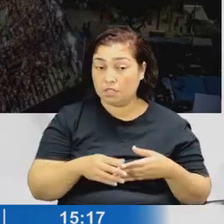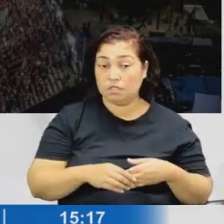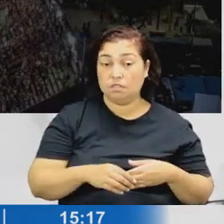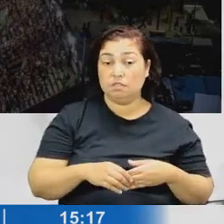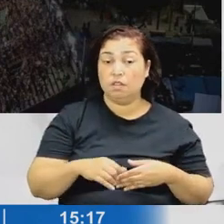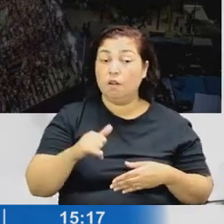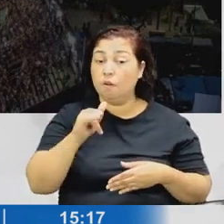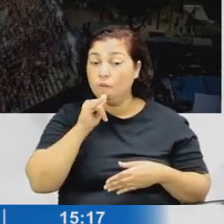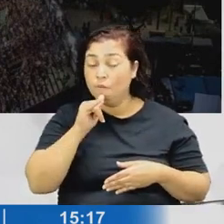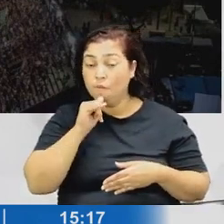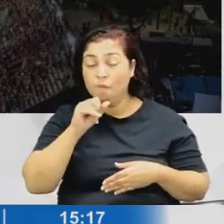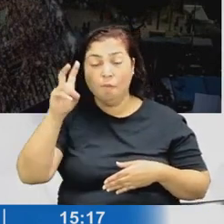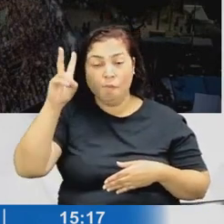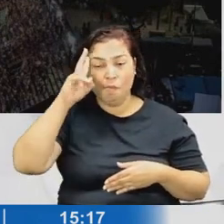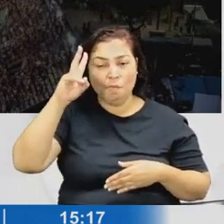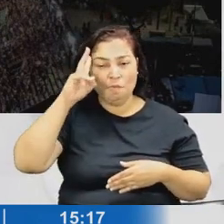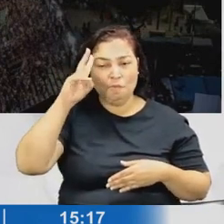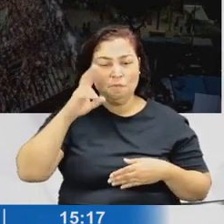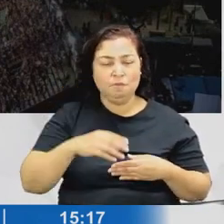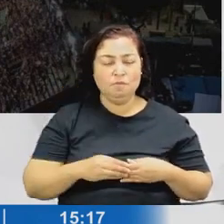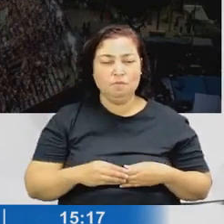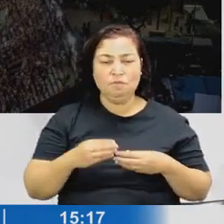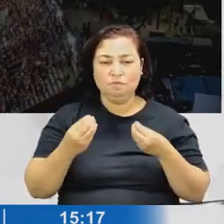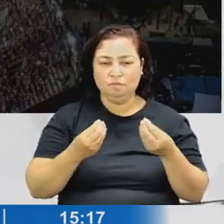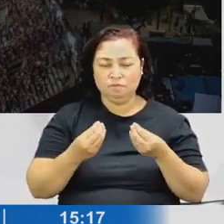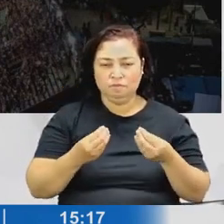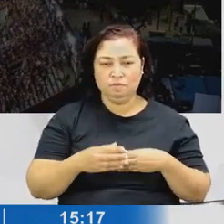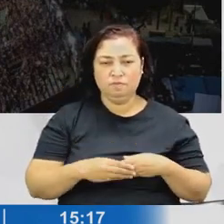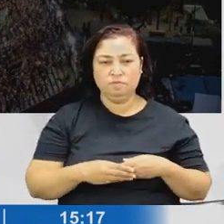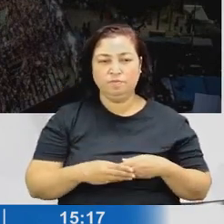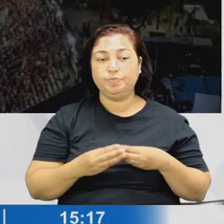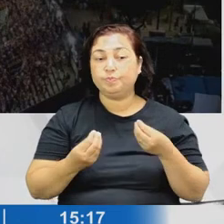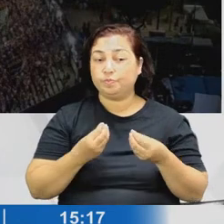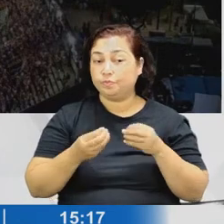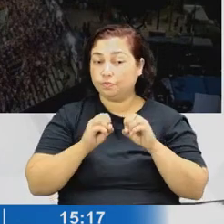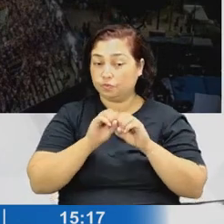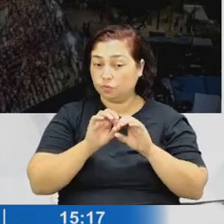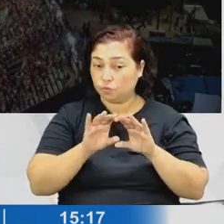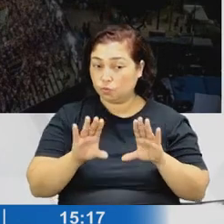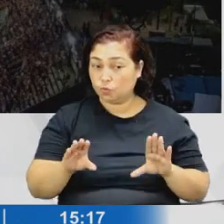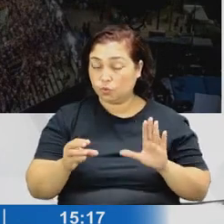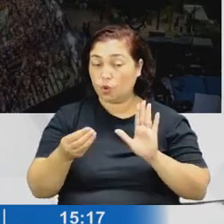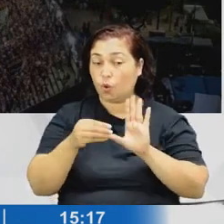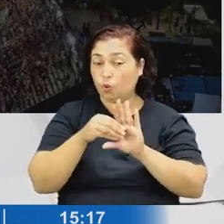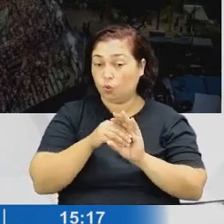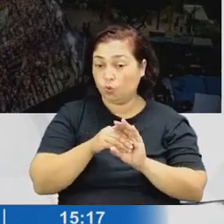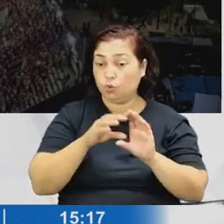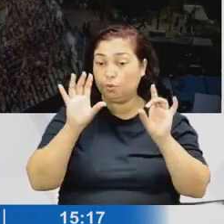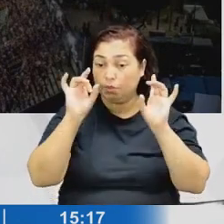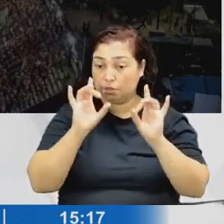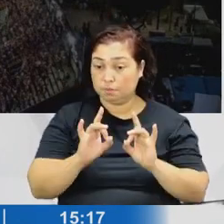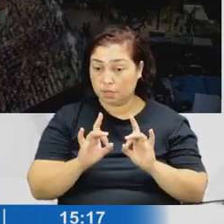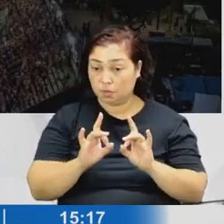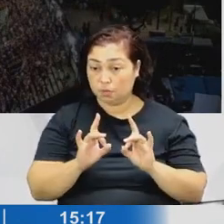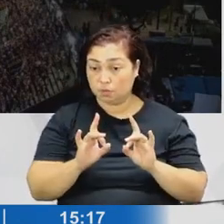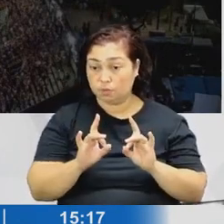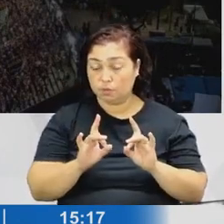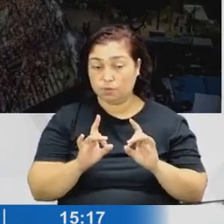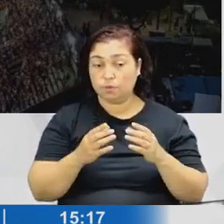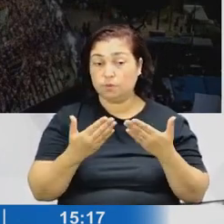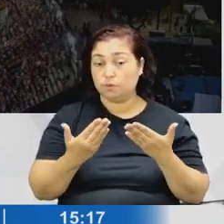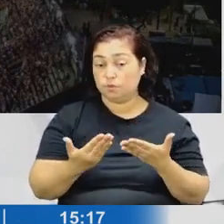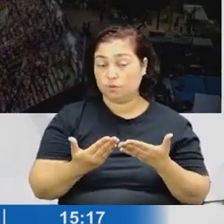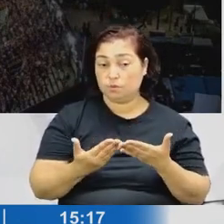alegórico as aulas é como que você vai distribuir o conteúdo principal daquele momento